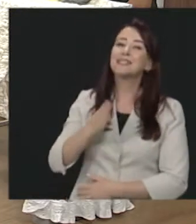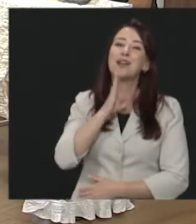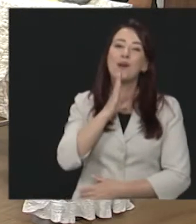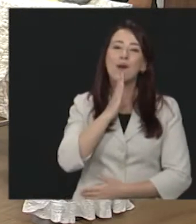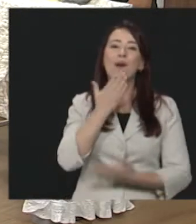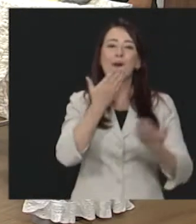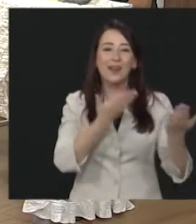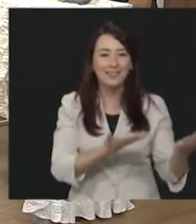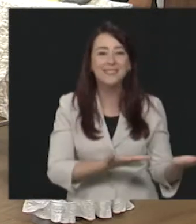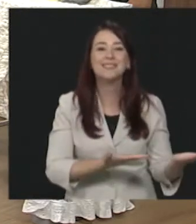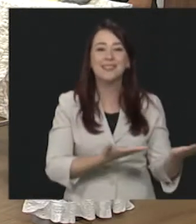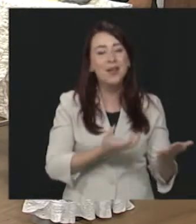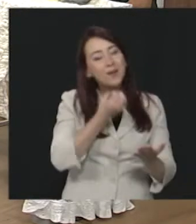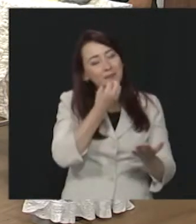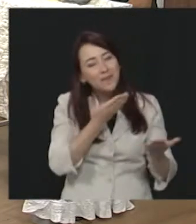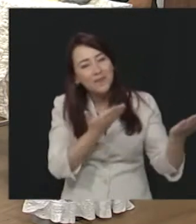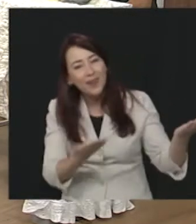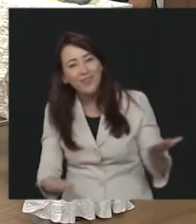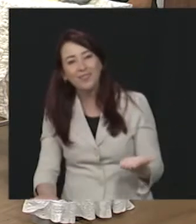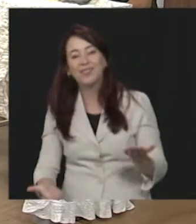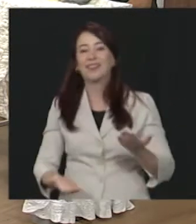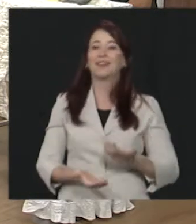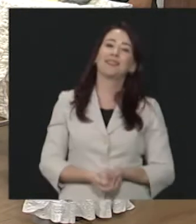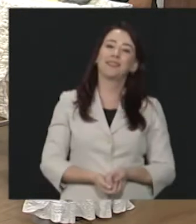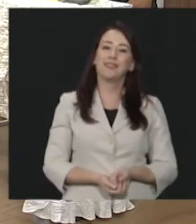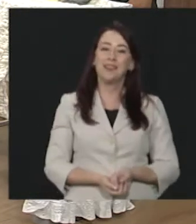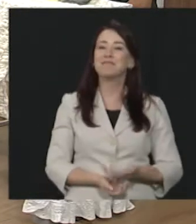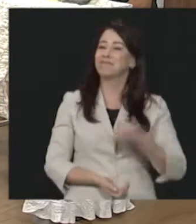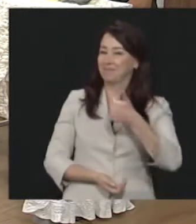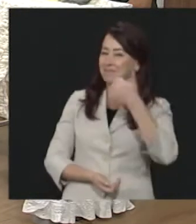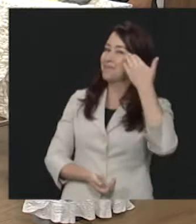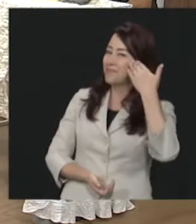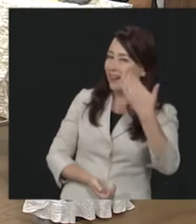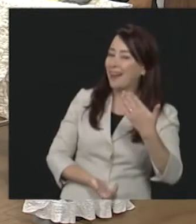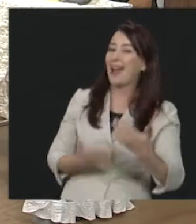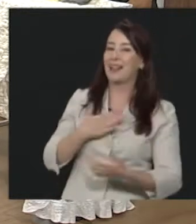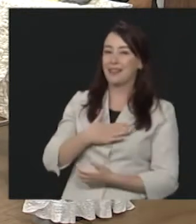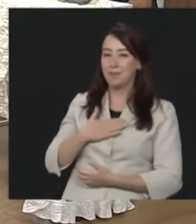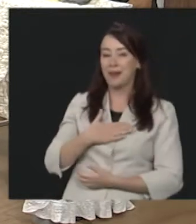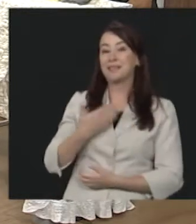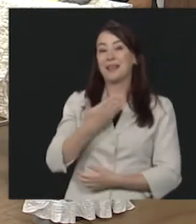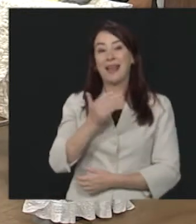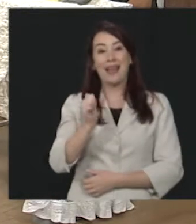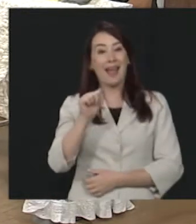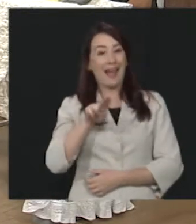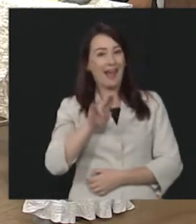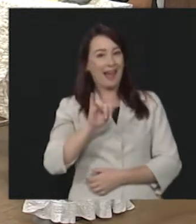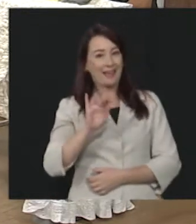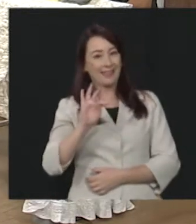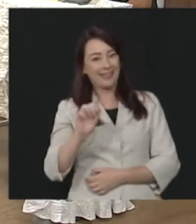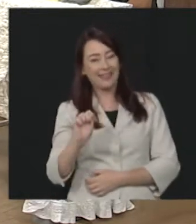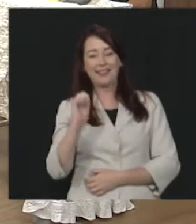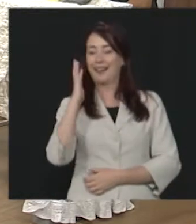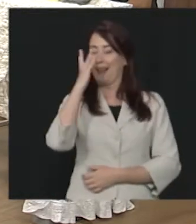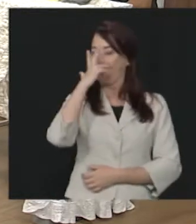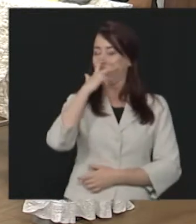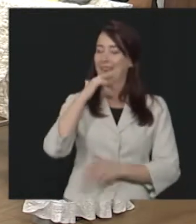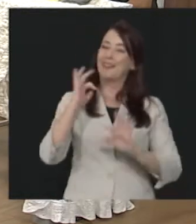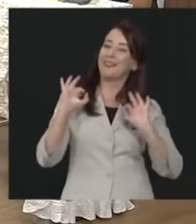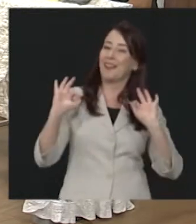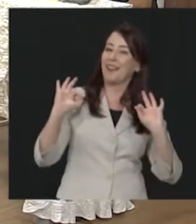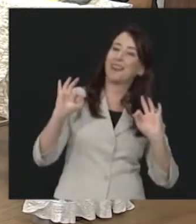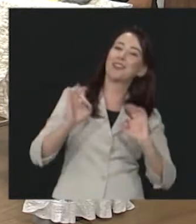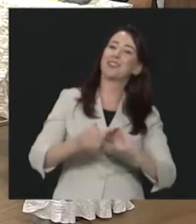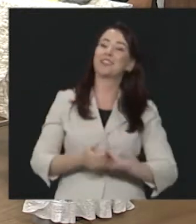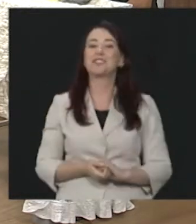senhora. Super bem-vinda. Muito obrigada, o prazer é meu. Dona Anitta Guimarães, aí super linda, super obrigada. Elegante.